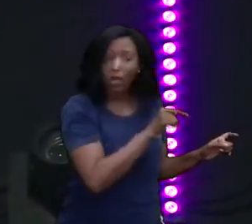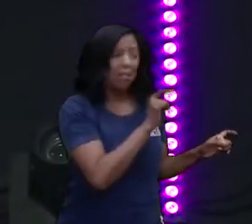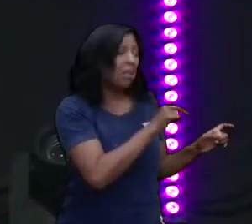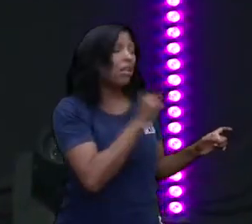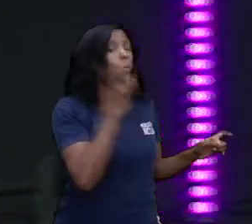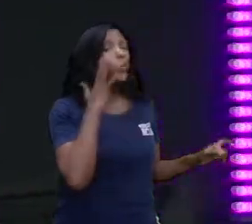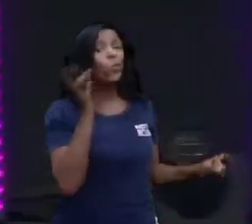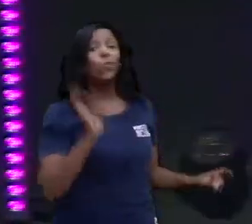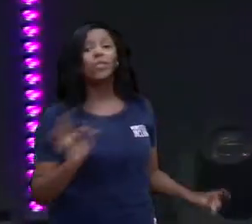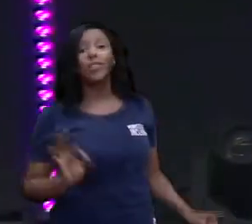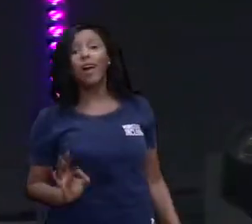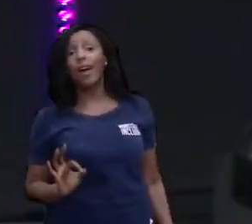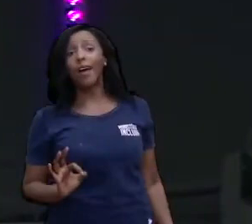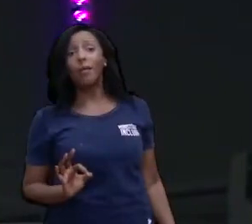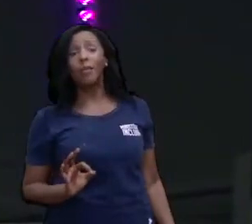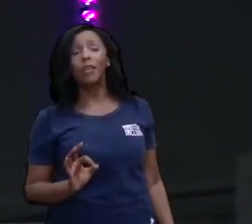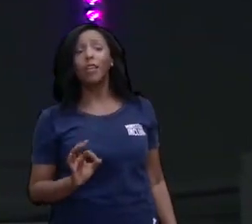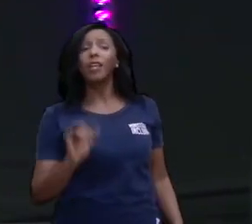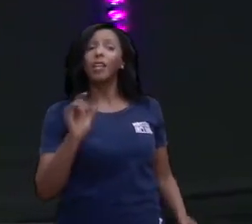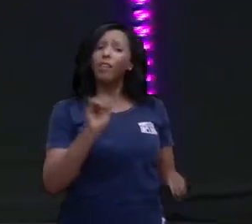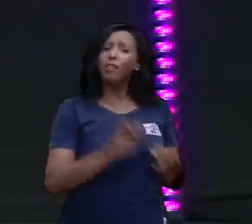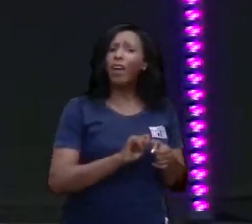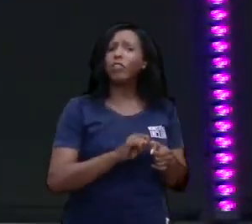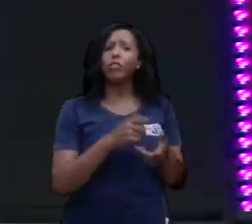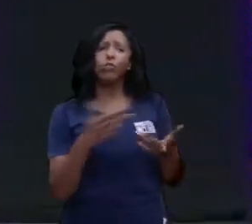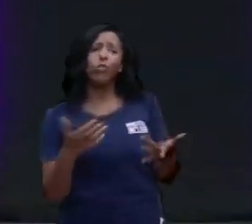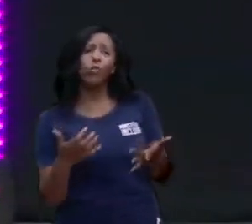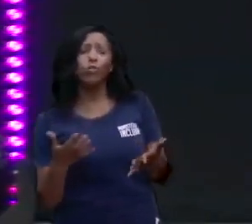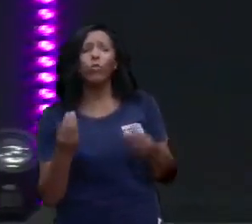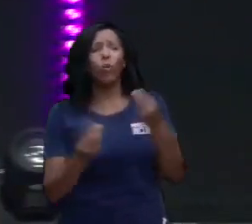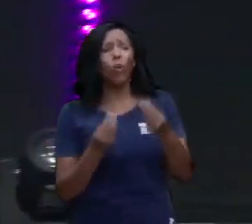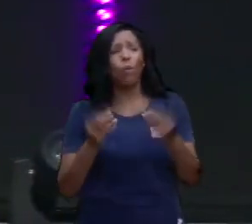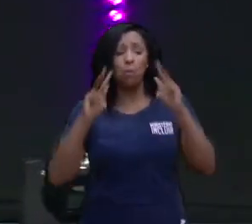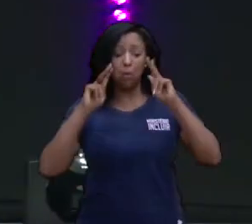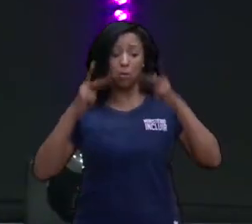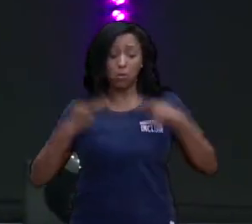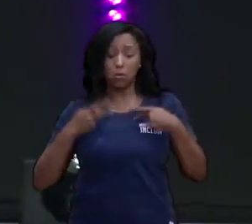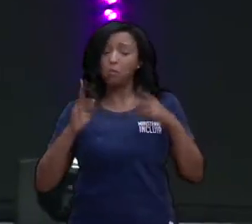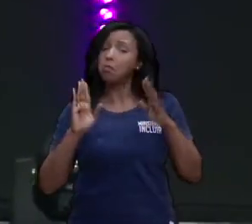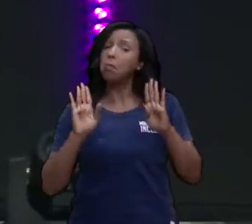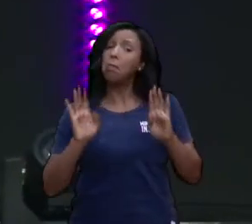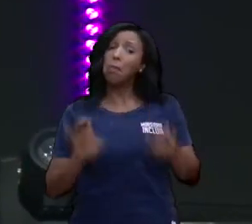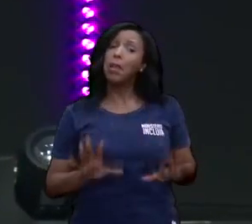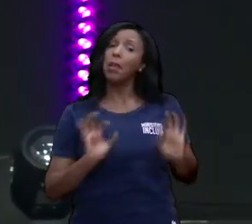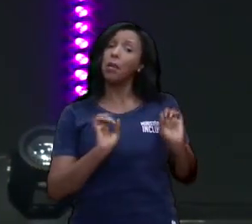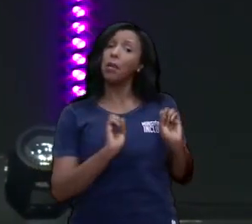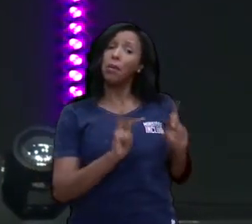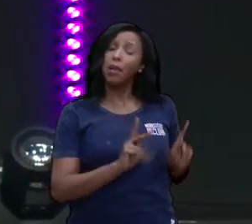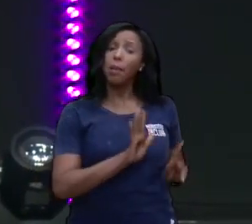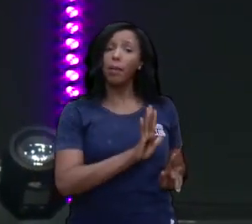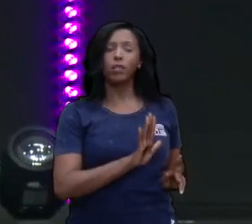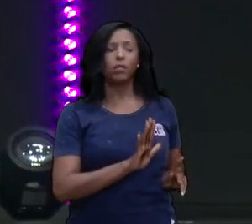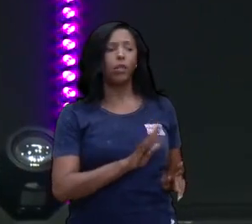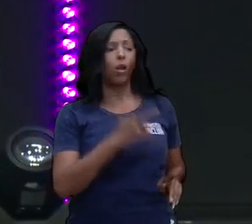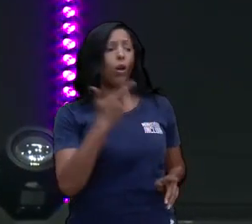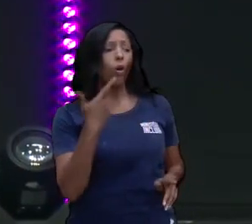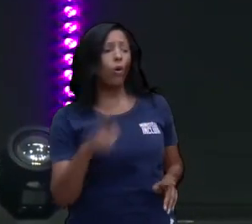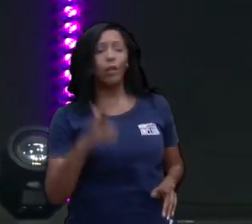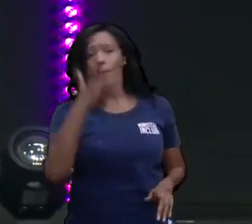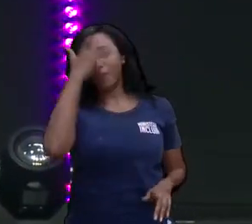impensada de uma maneira errada de uma maneira egoísta tudo bem mas ela também é mais uma pessoa sendo